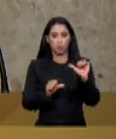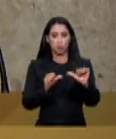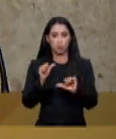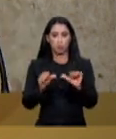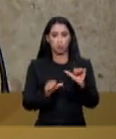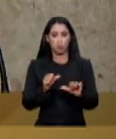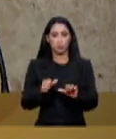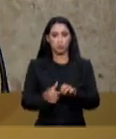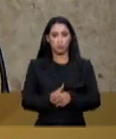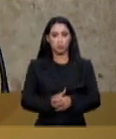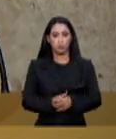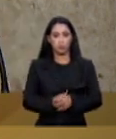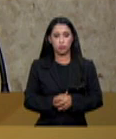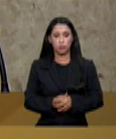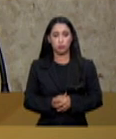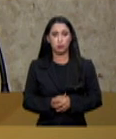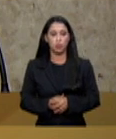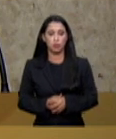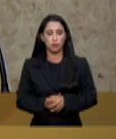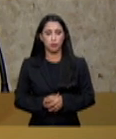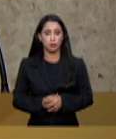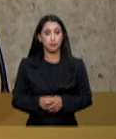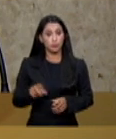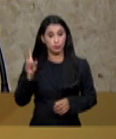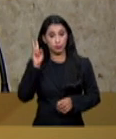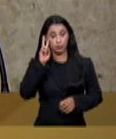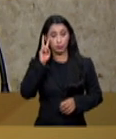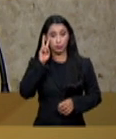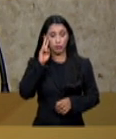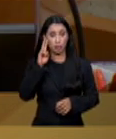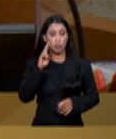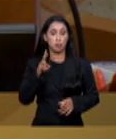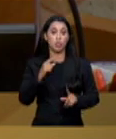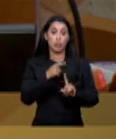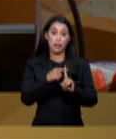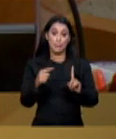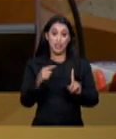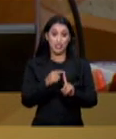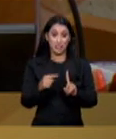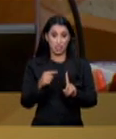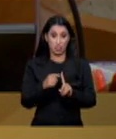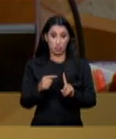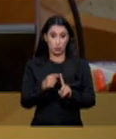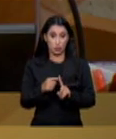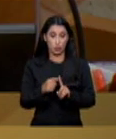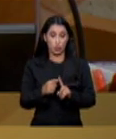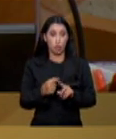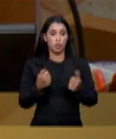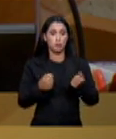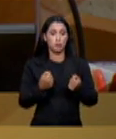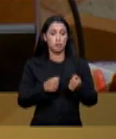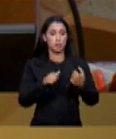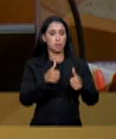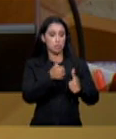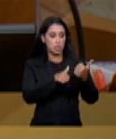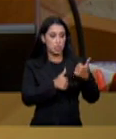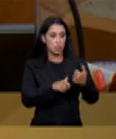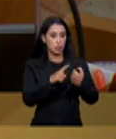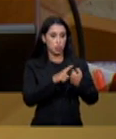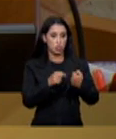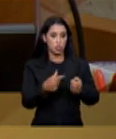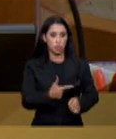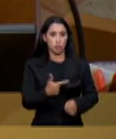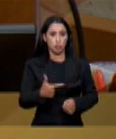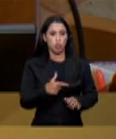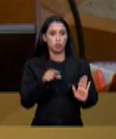nossa troca. Só a ministra Carmen está lembrando que é conhecimento parcial, porque nós delimitamos a examinar o artigo 2º, exato, parágrafo